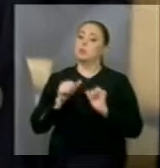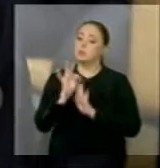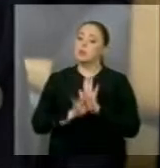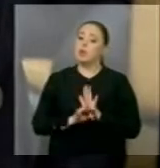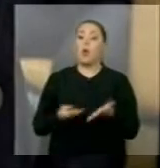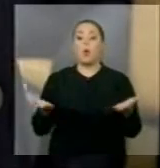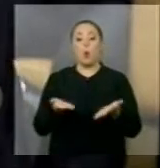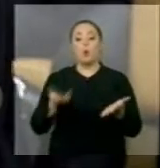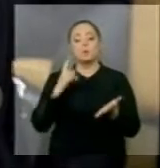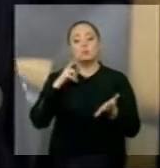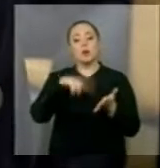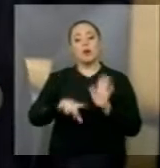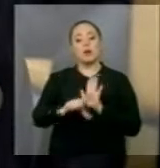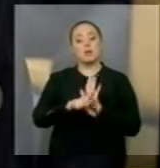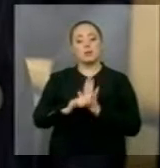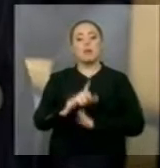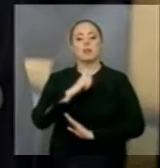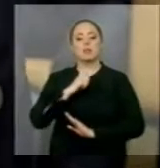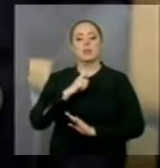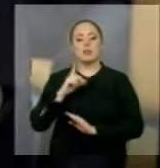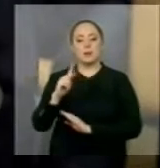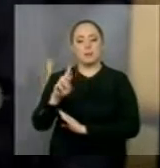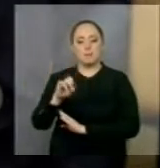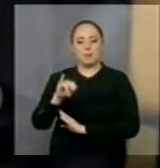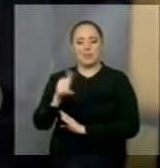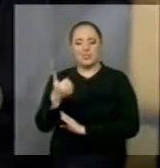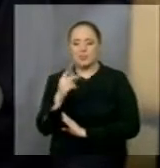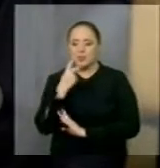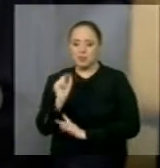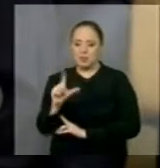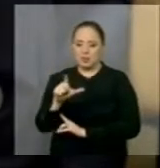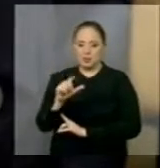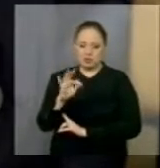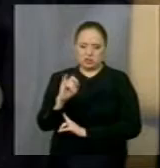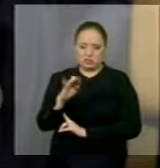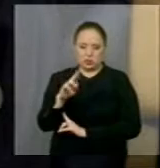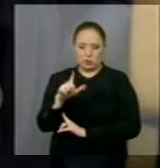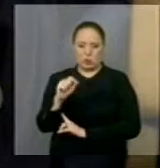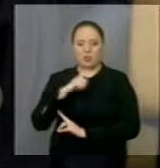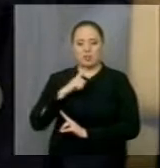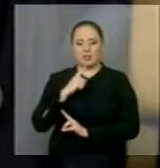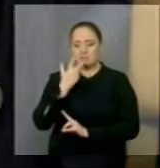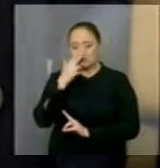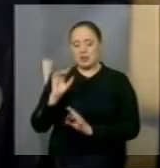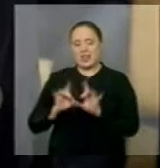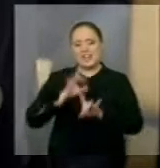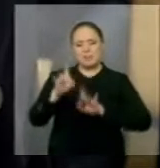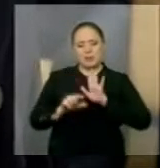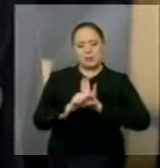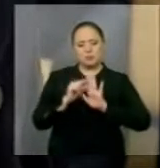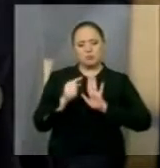Hoje, pela legislação, sim, a previsão expressa de que o título de domínio contém uma cláusula